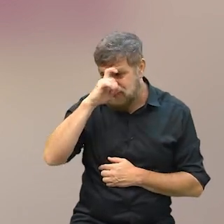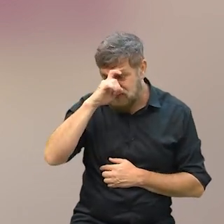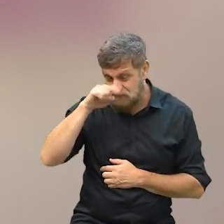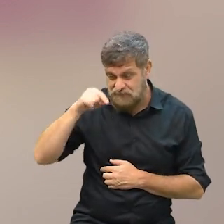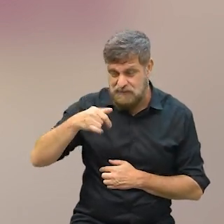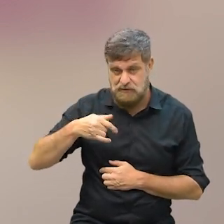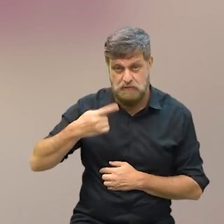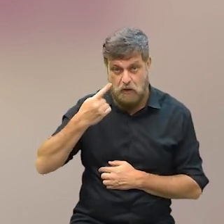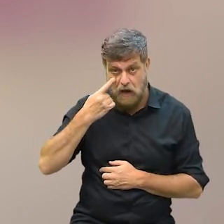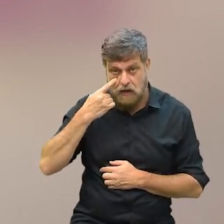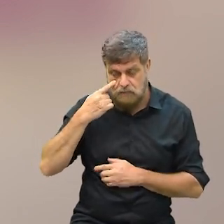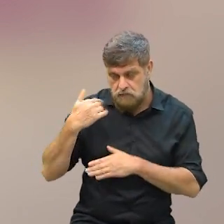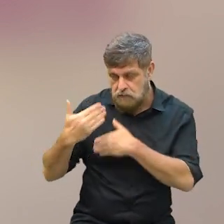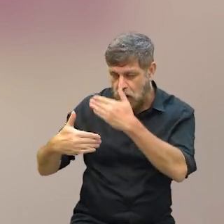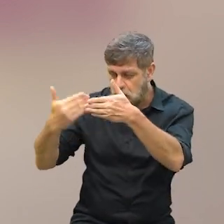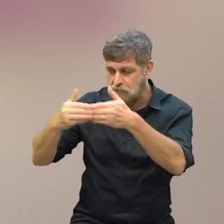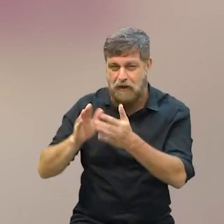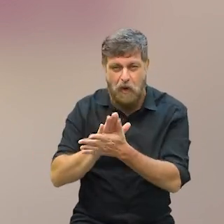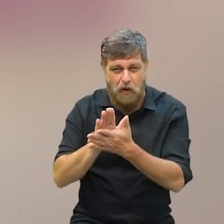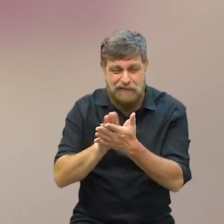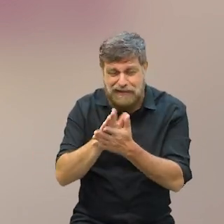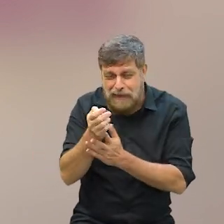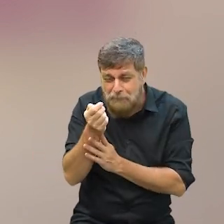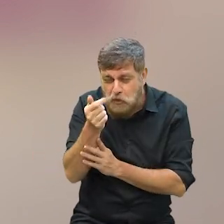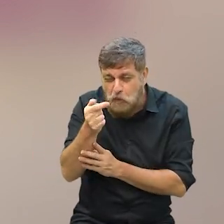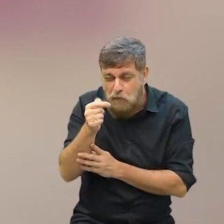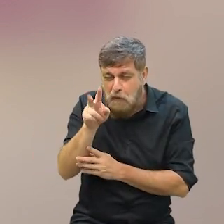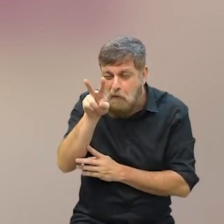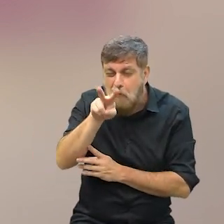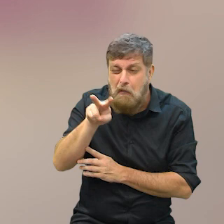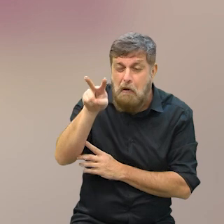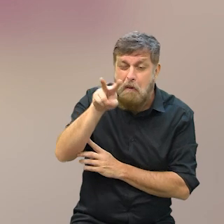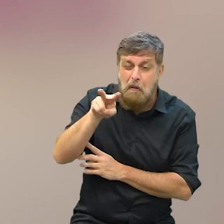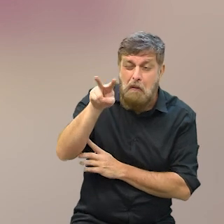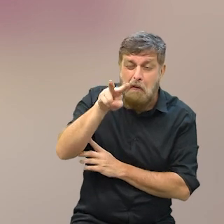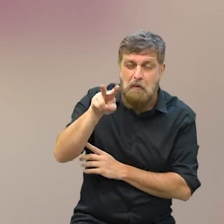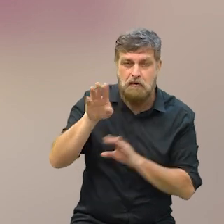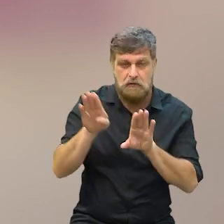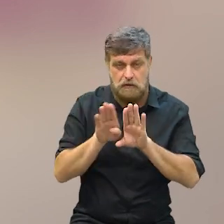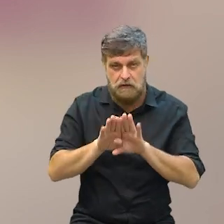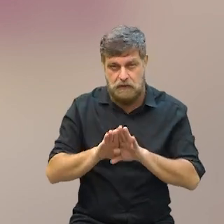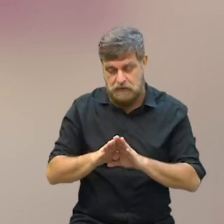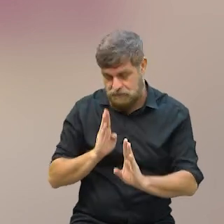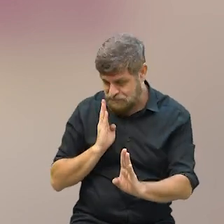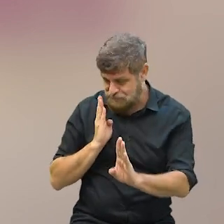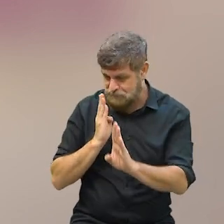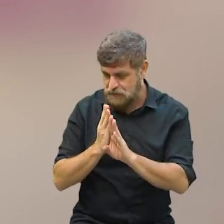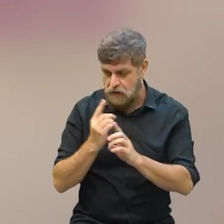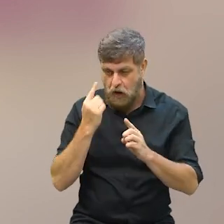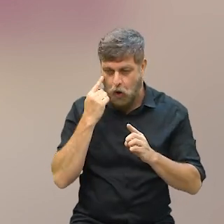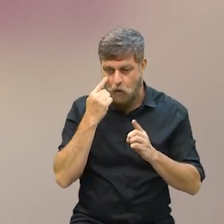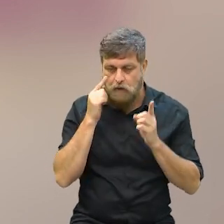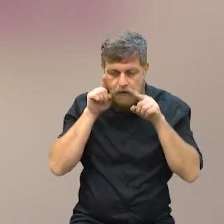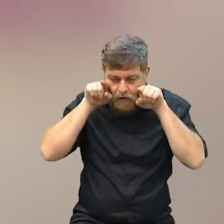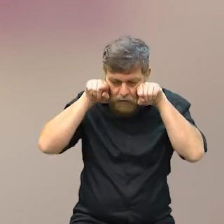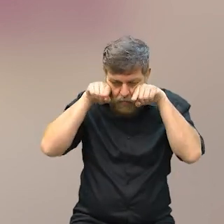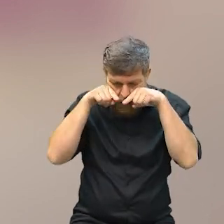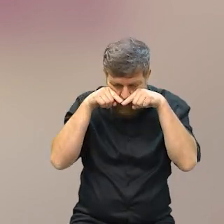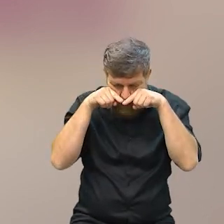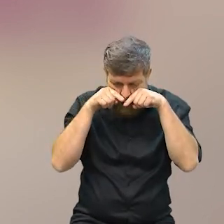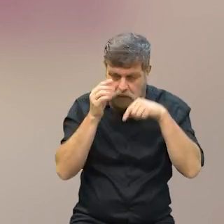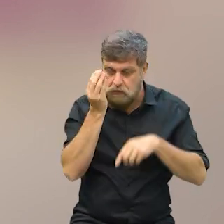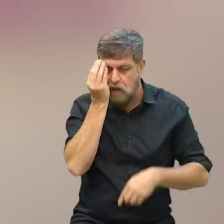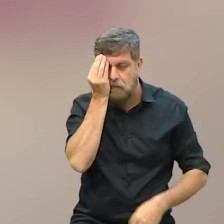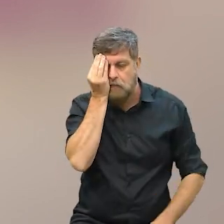você vai desenvolver muito essa visão, ou não desenvolve nada, ou muito pouco. Então, é importante, sim, identificar o olho estrábico, tratar